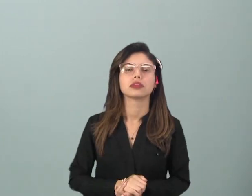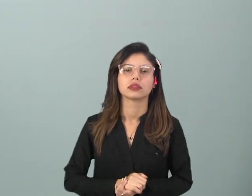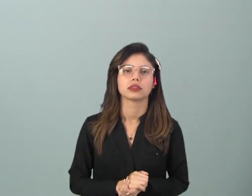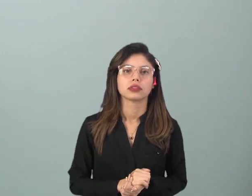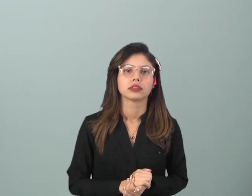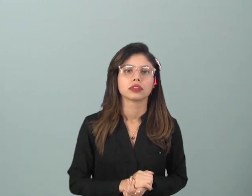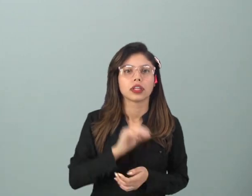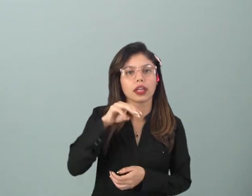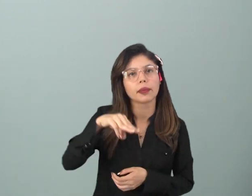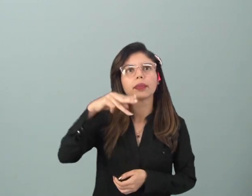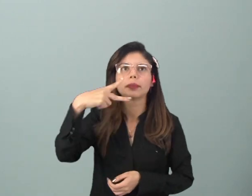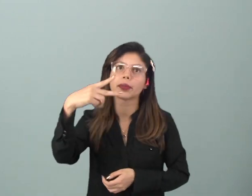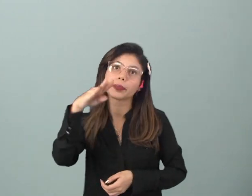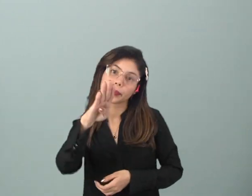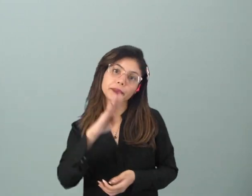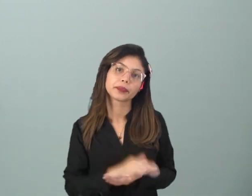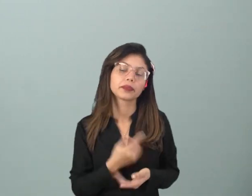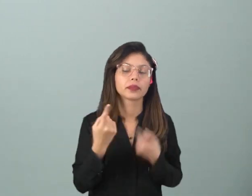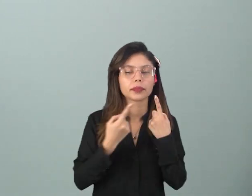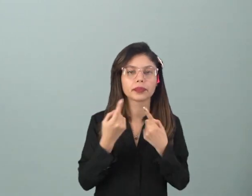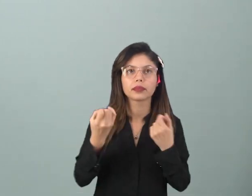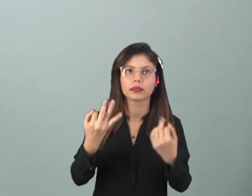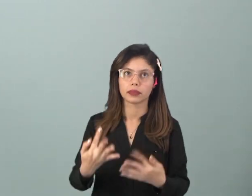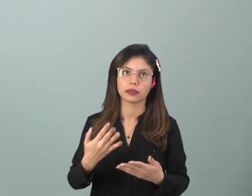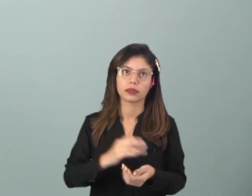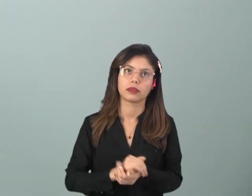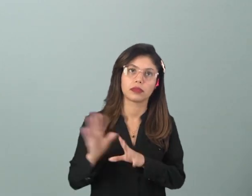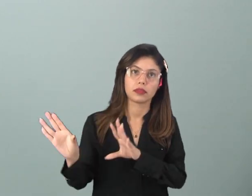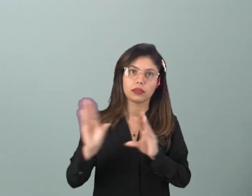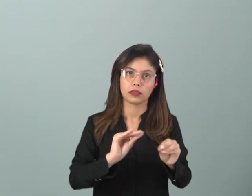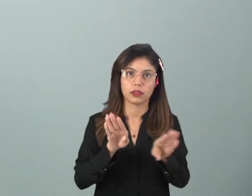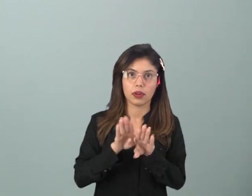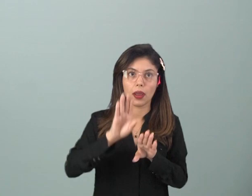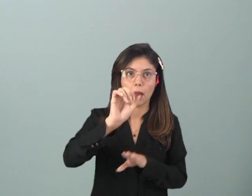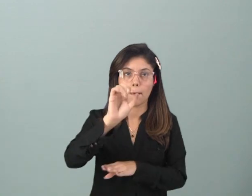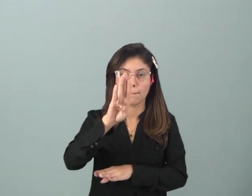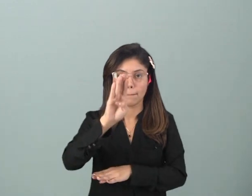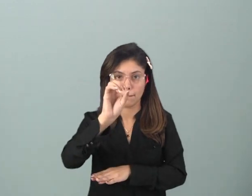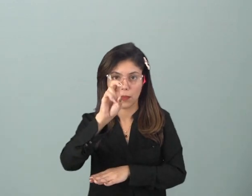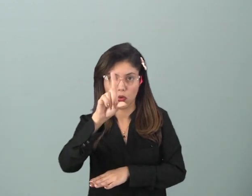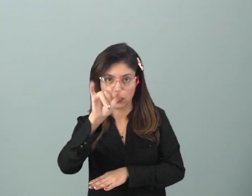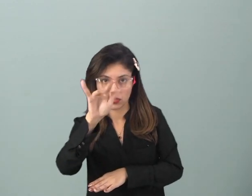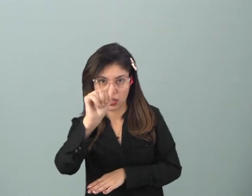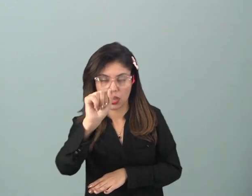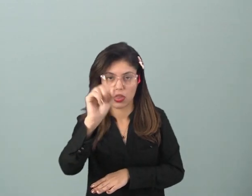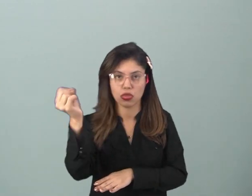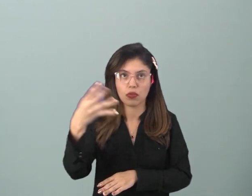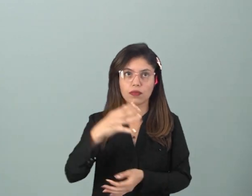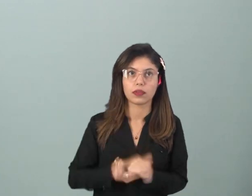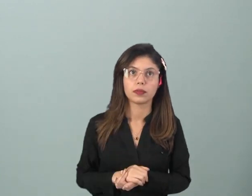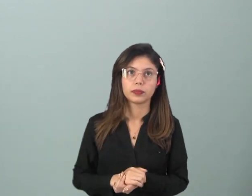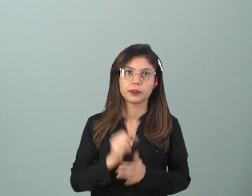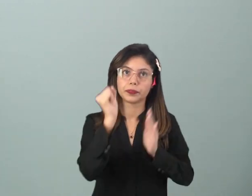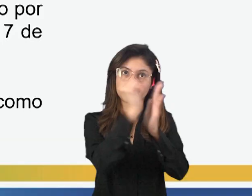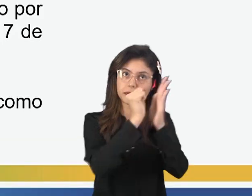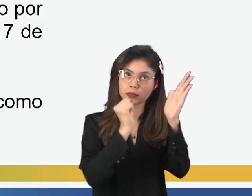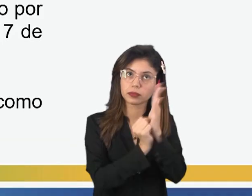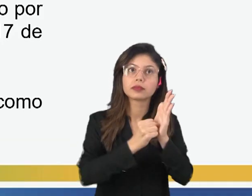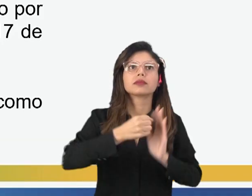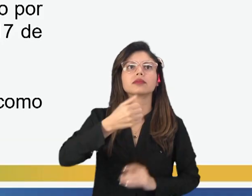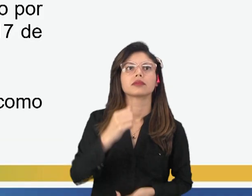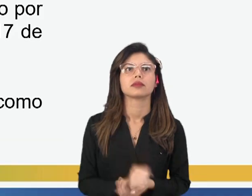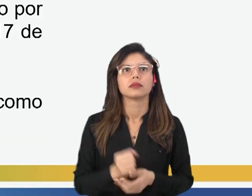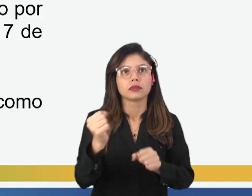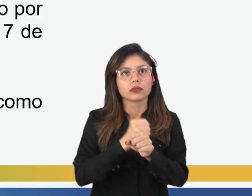para a MPB que nós comentamos e também para a bossa nova. E no ano, gente, de 1870 foi o ponto